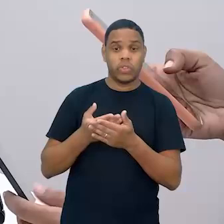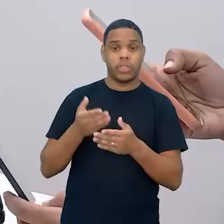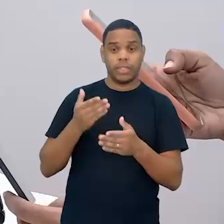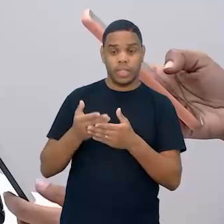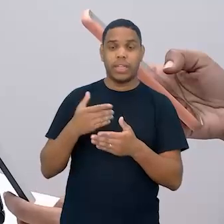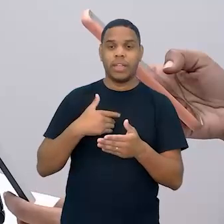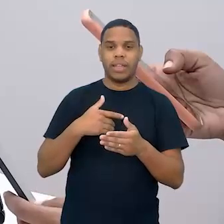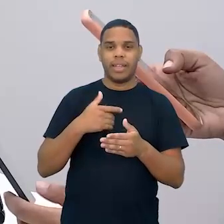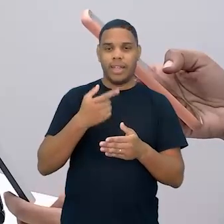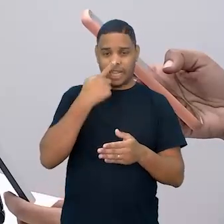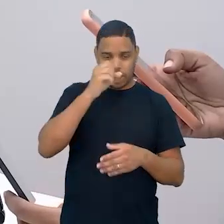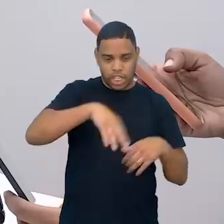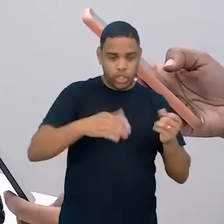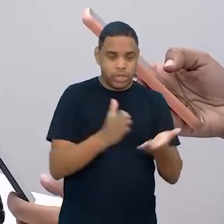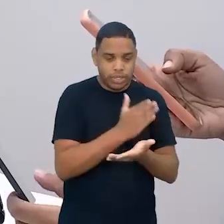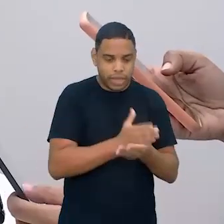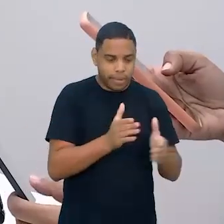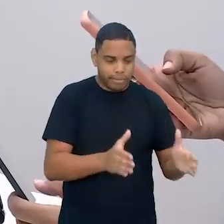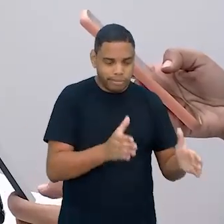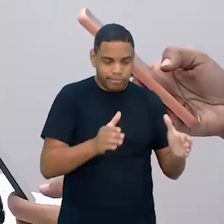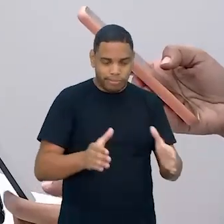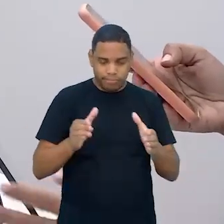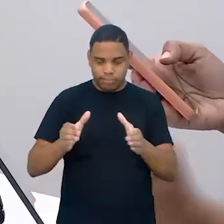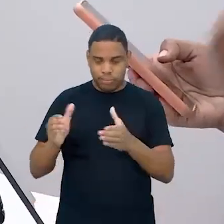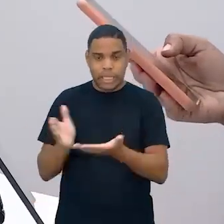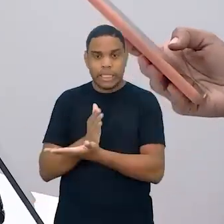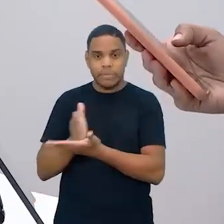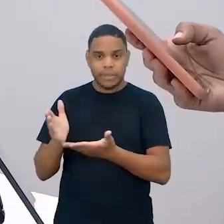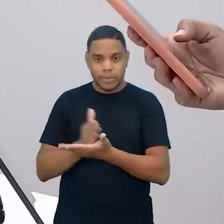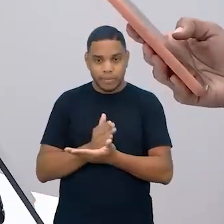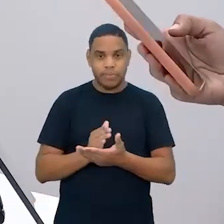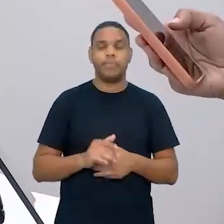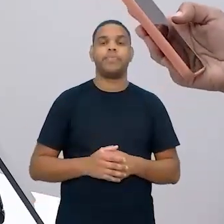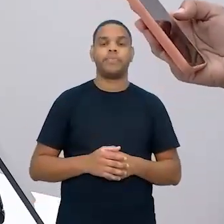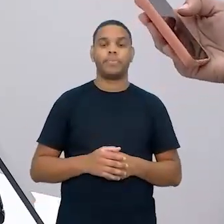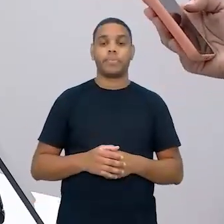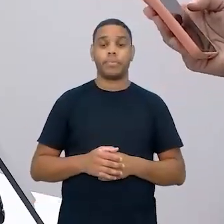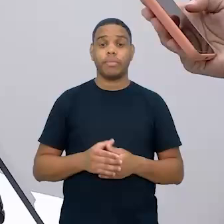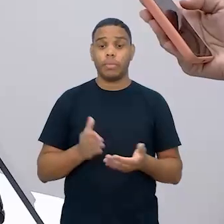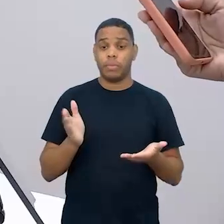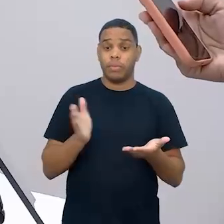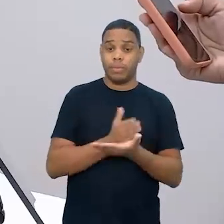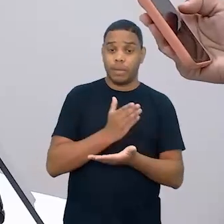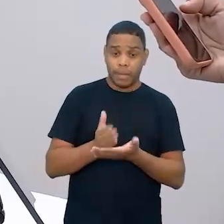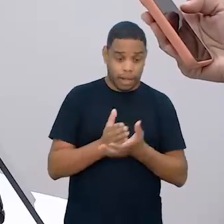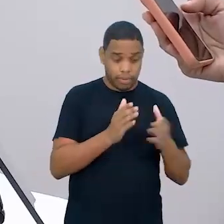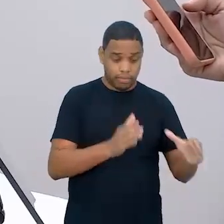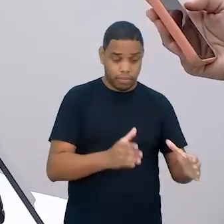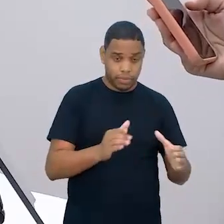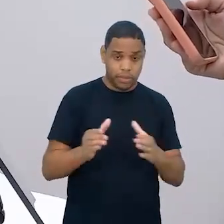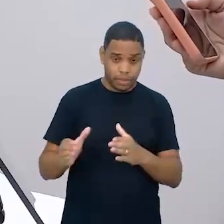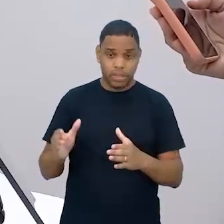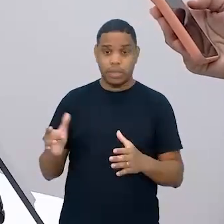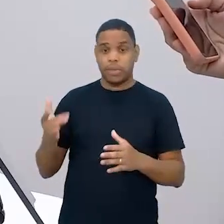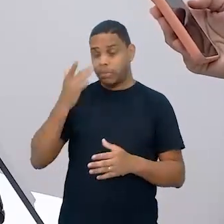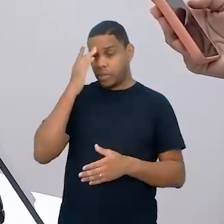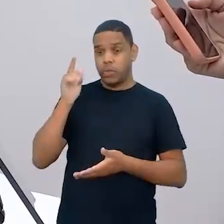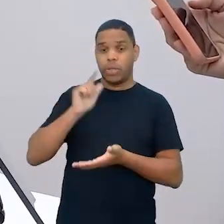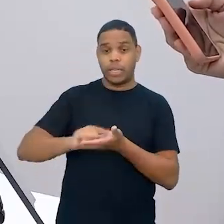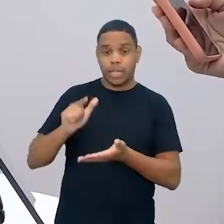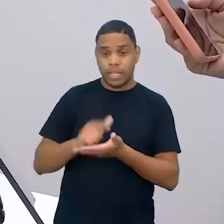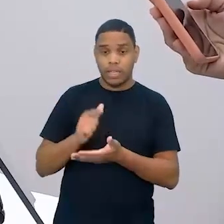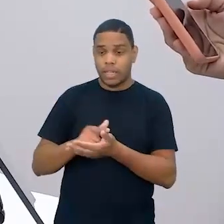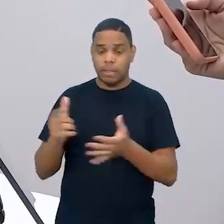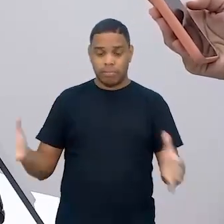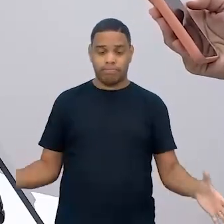coleta seletiva. Na verdade, porque se separa, mas no final das contas, a pessoa da limpeza vai lá, reúne